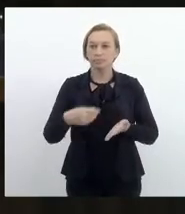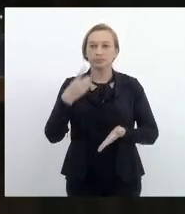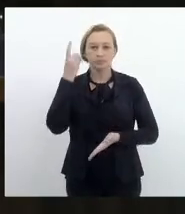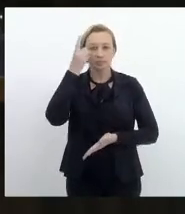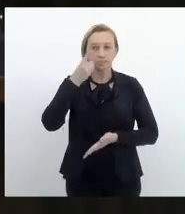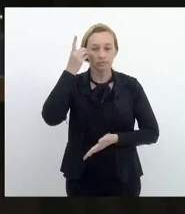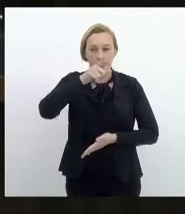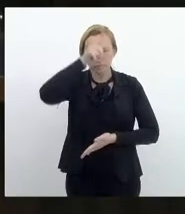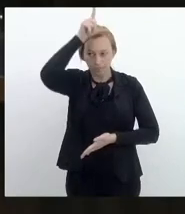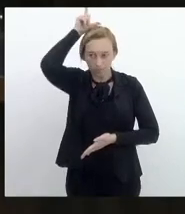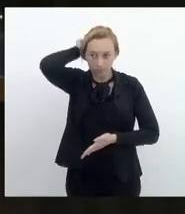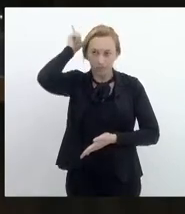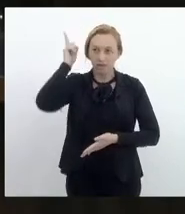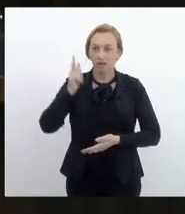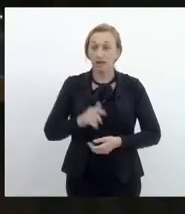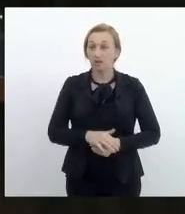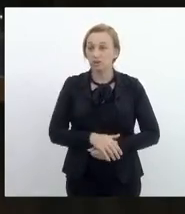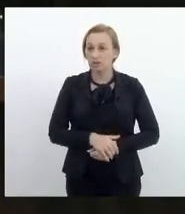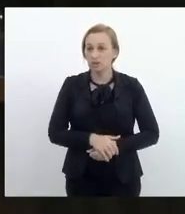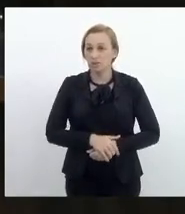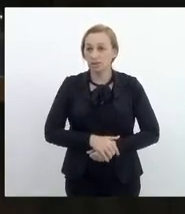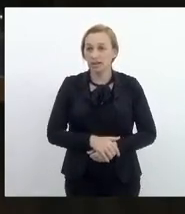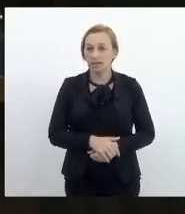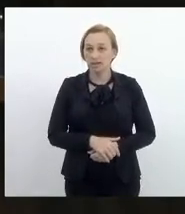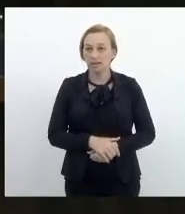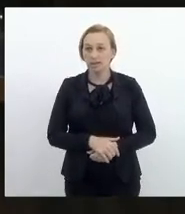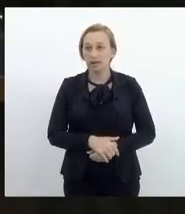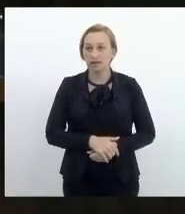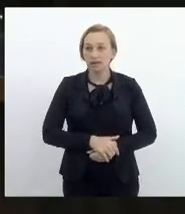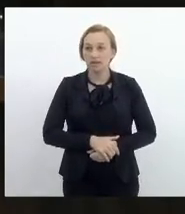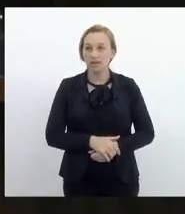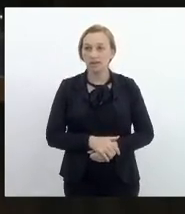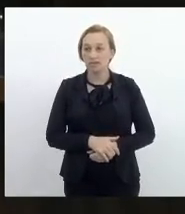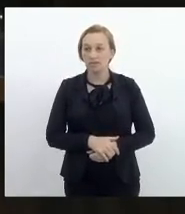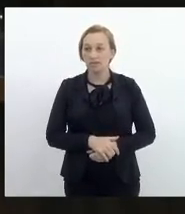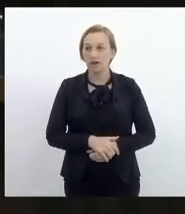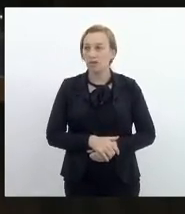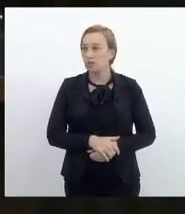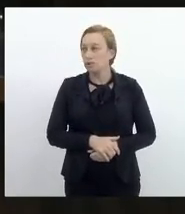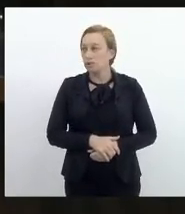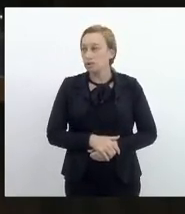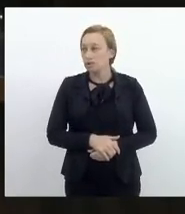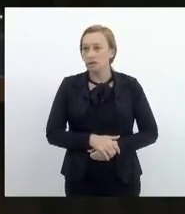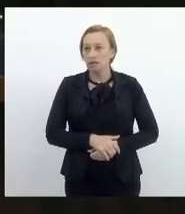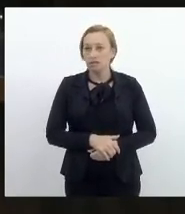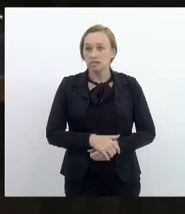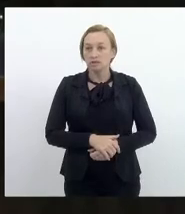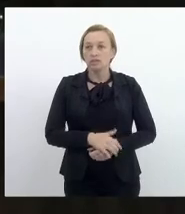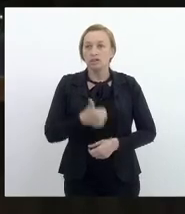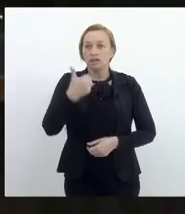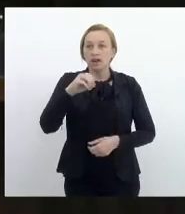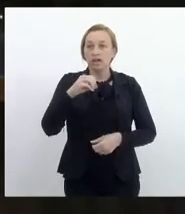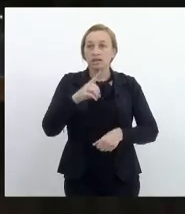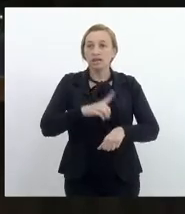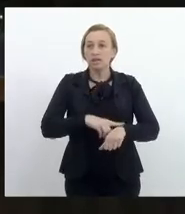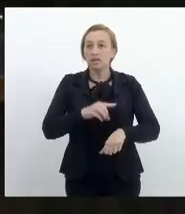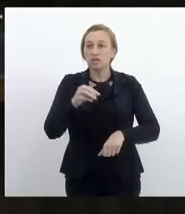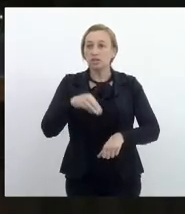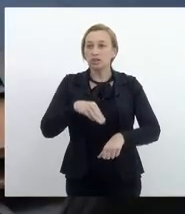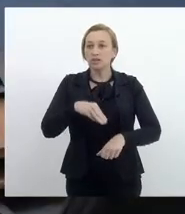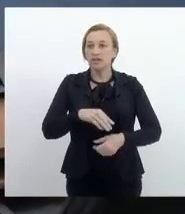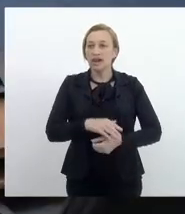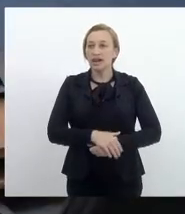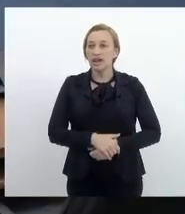Luiz Paulo Corrêa da Rocha a vossa excelência dispõe de dez minutos